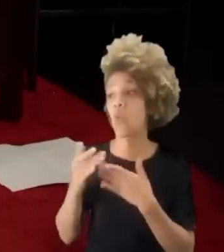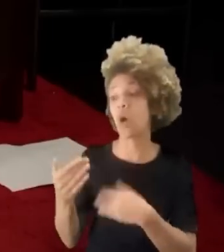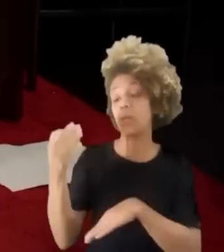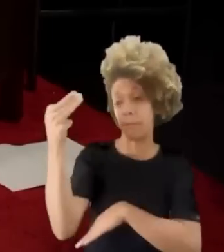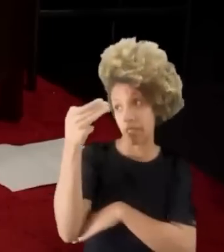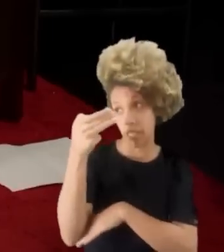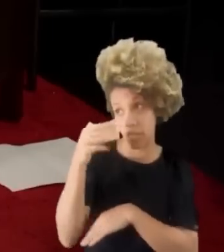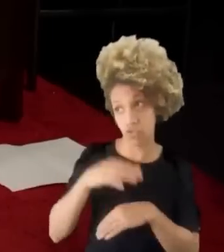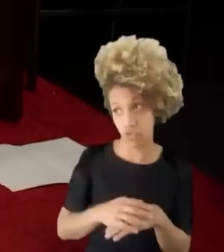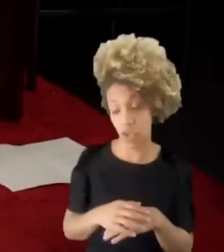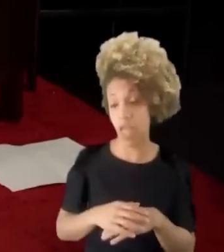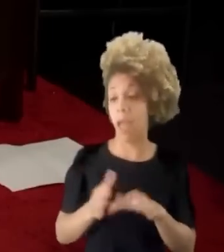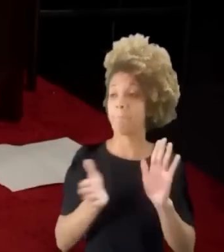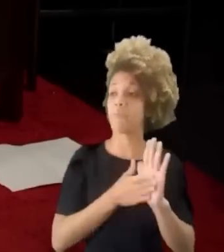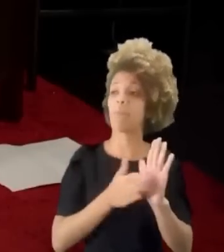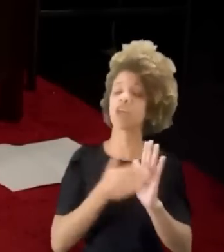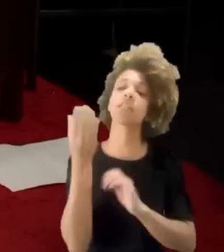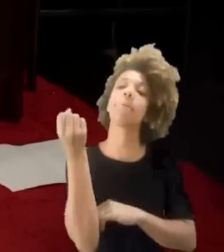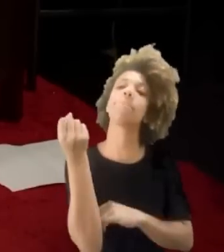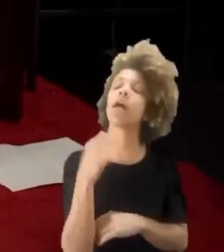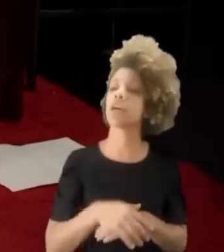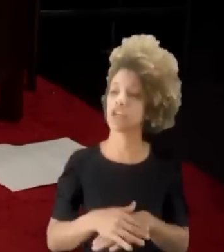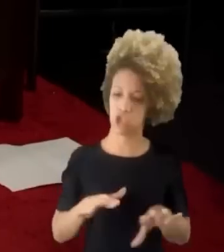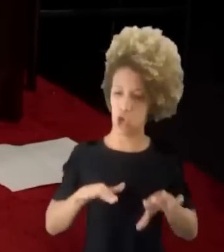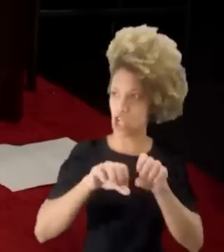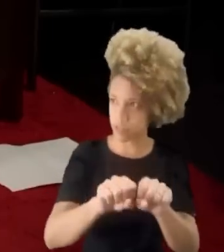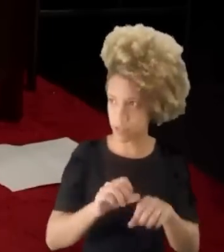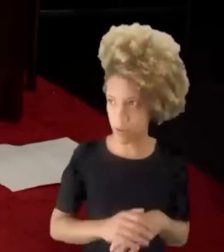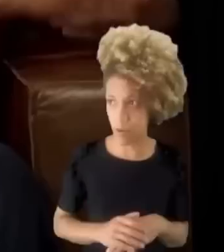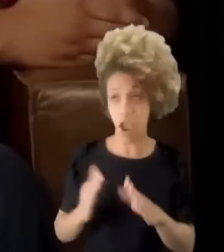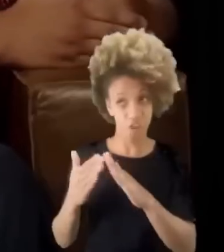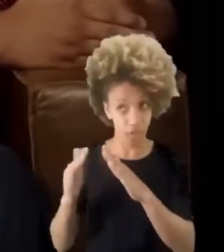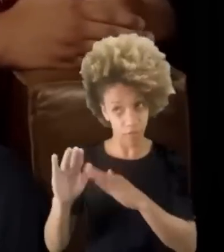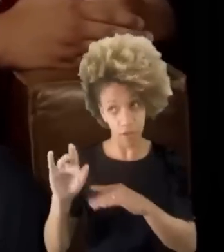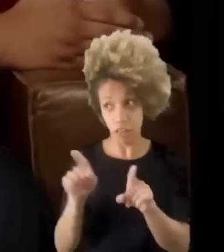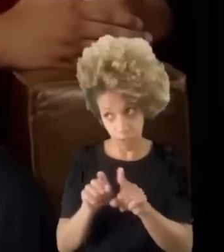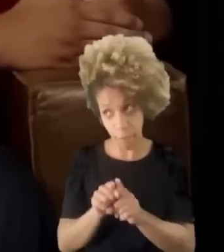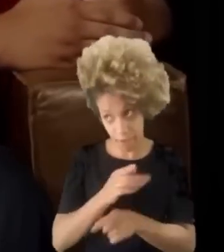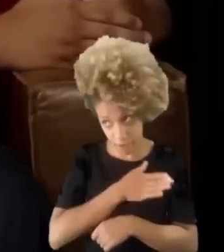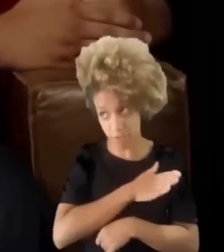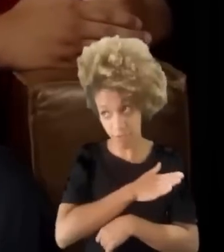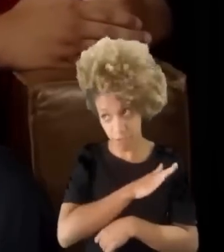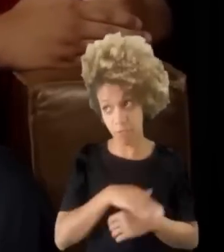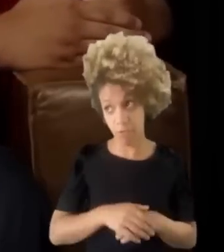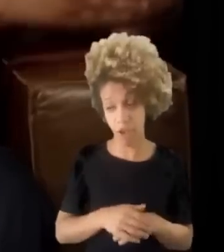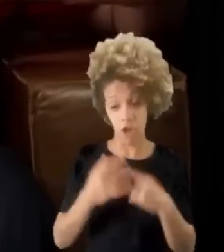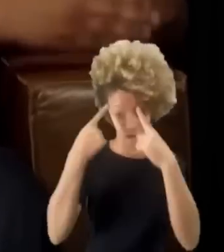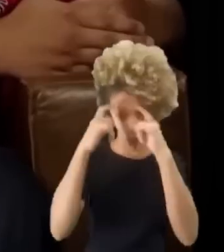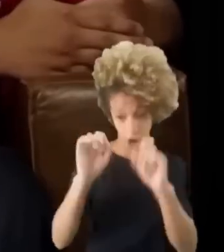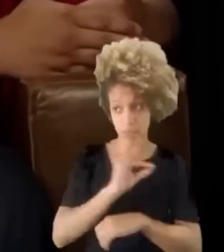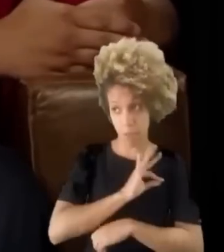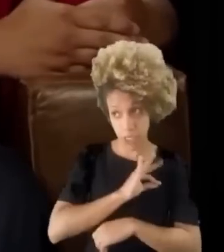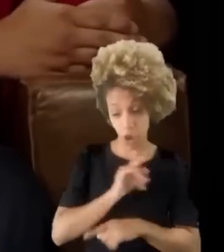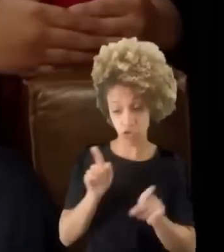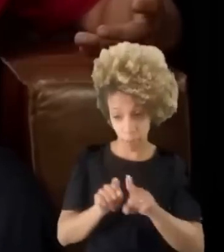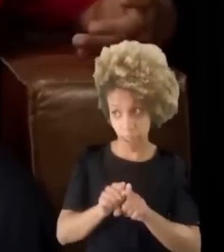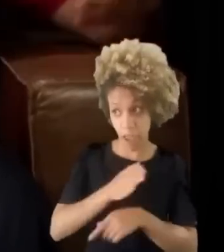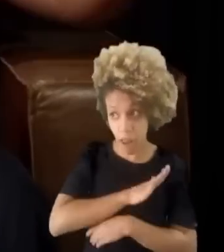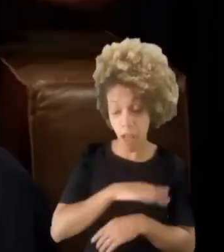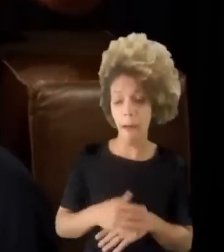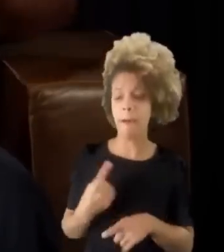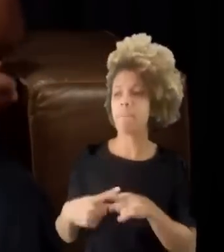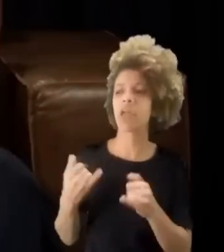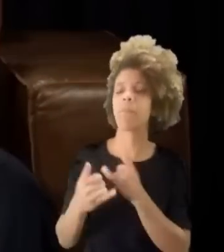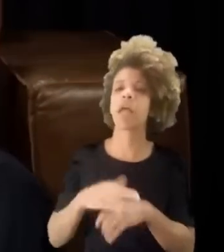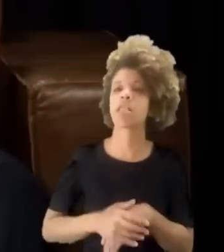ele tá sem homenageando a ideia branca uma ideia de colonização então Favela Também É racismo irmão violência policial é rastrear